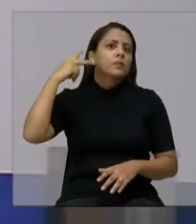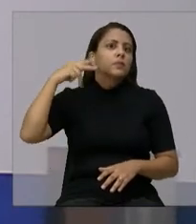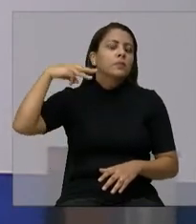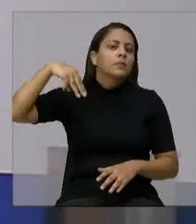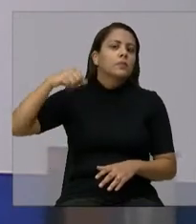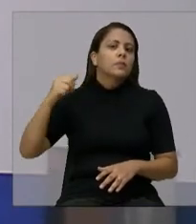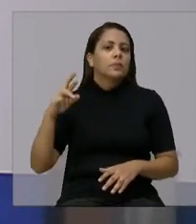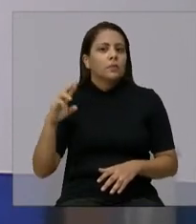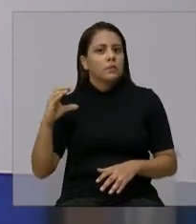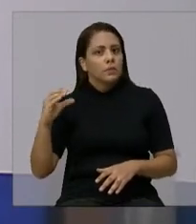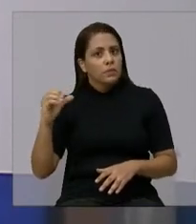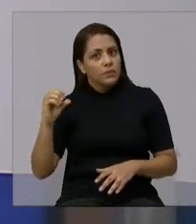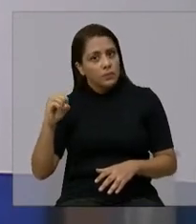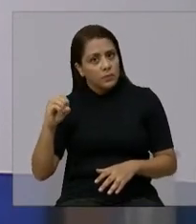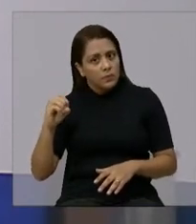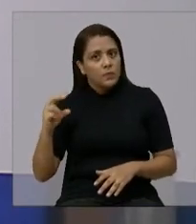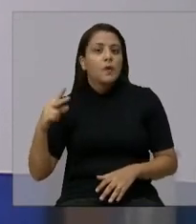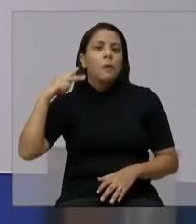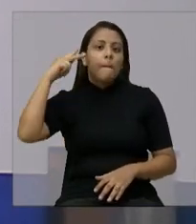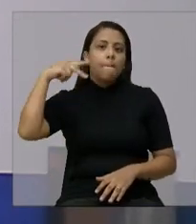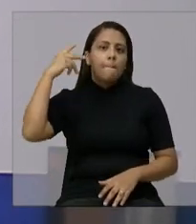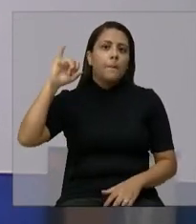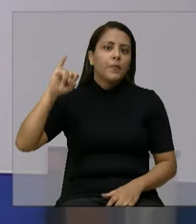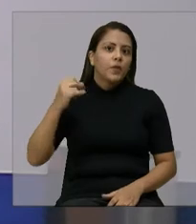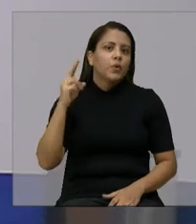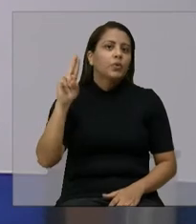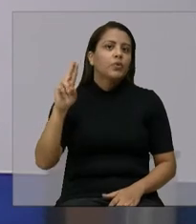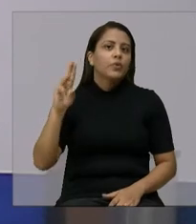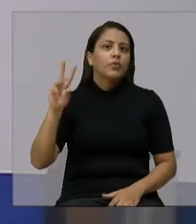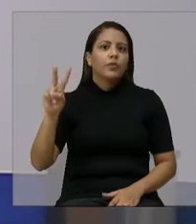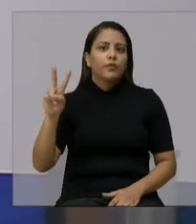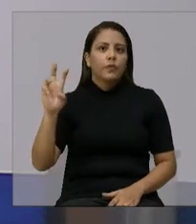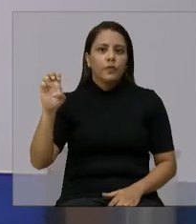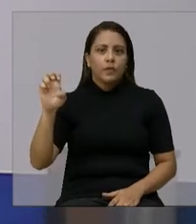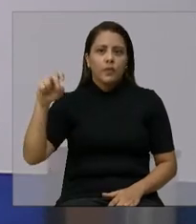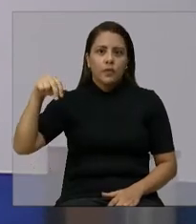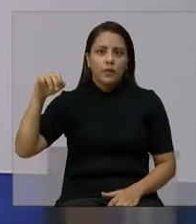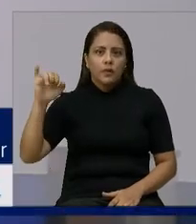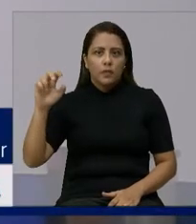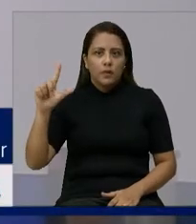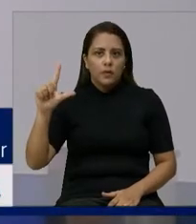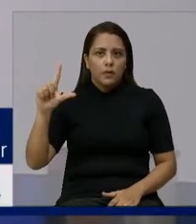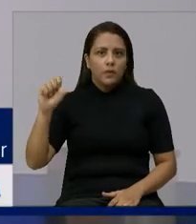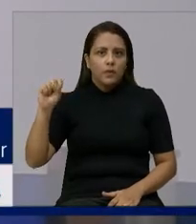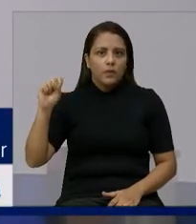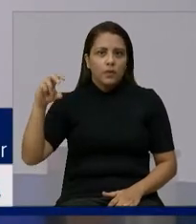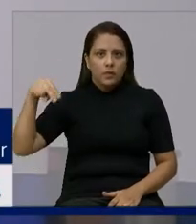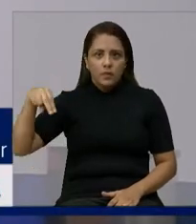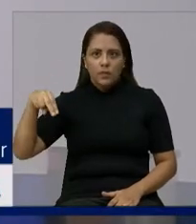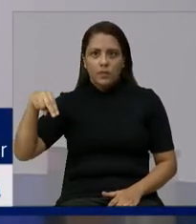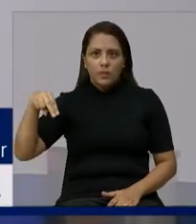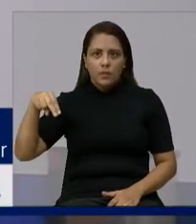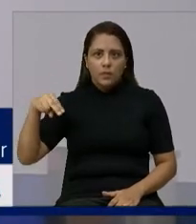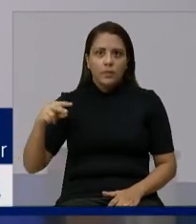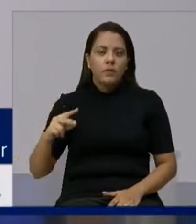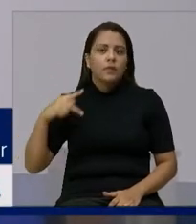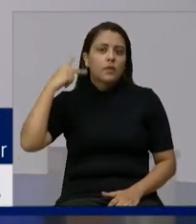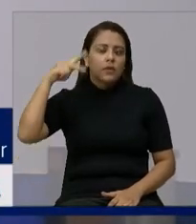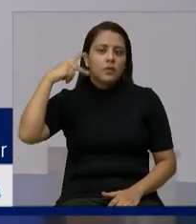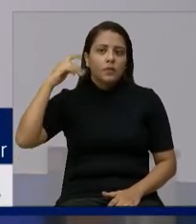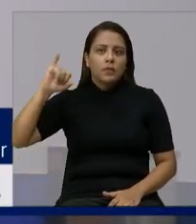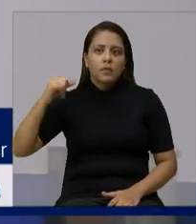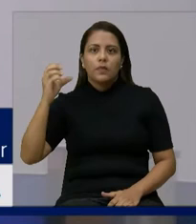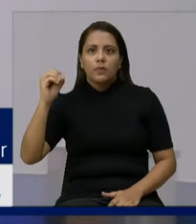Academia, vereador Juvenil Silvério, vereador José Dimas,